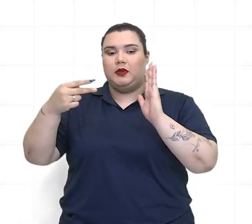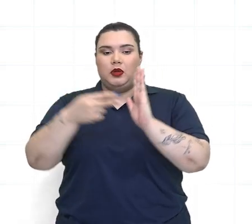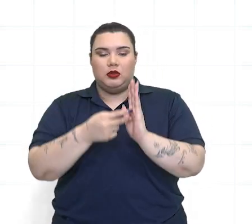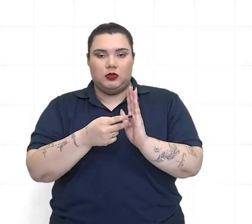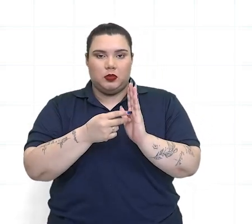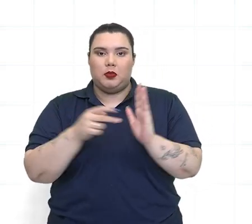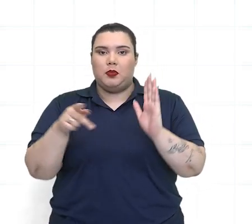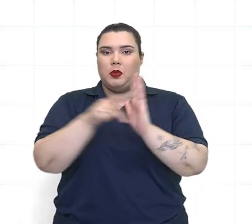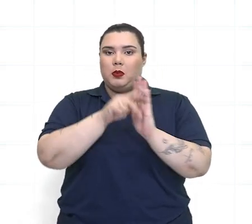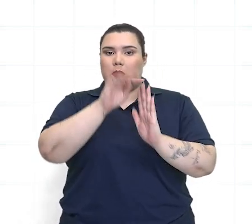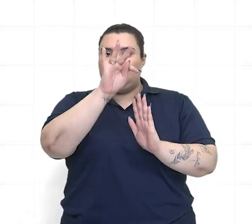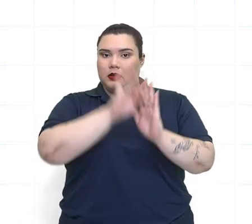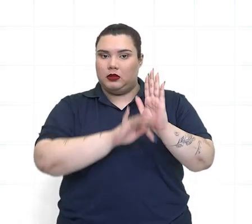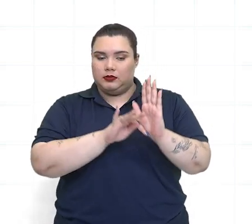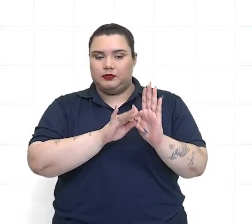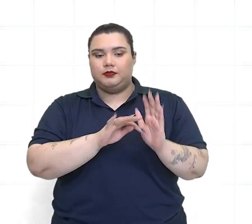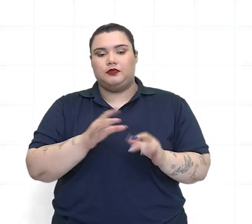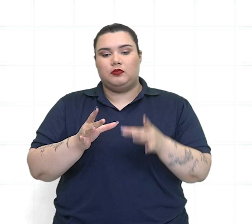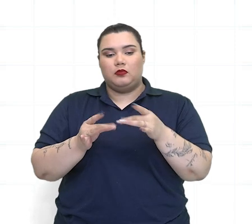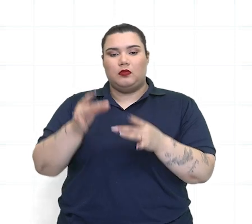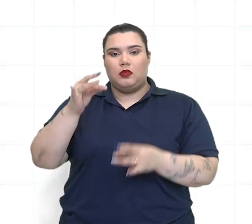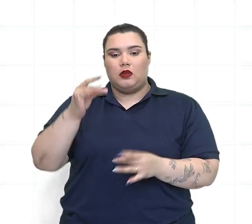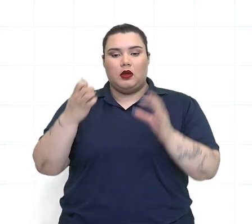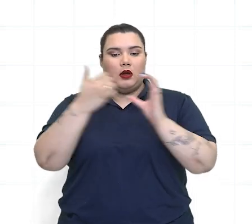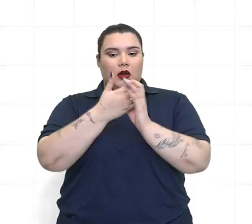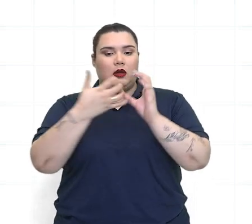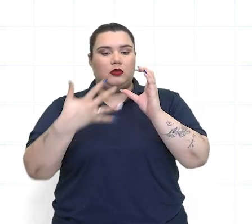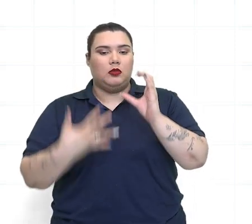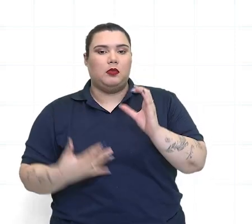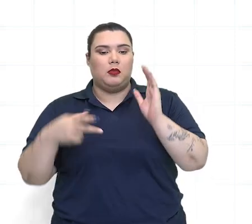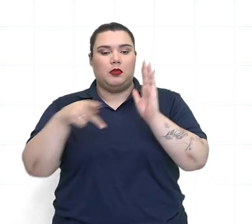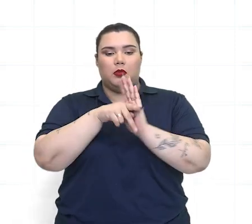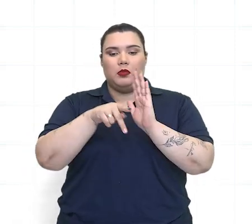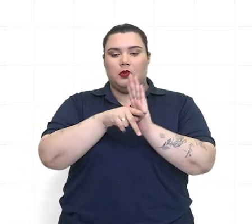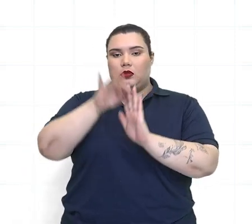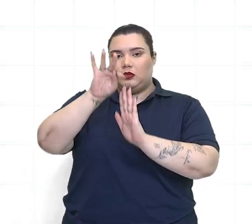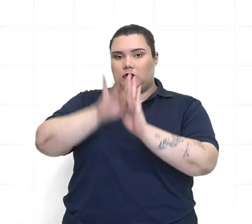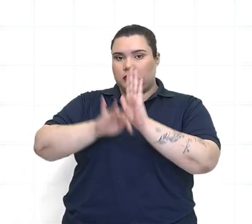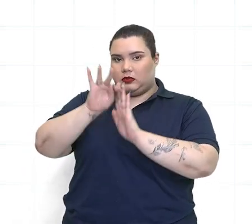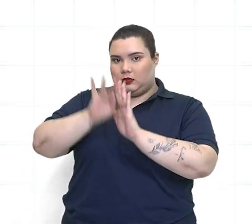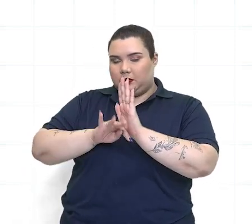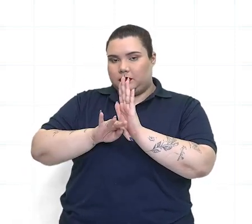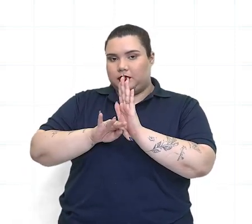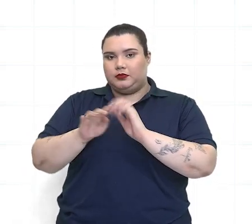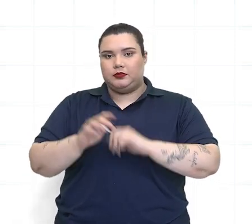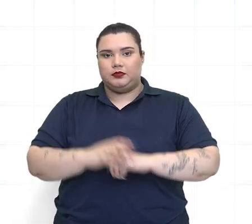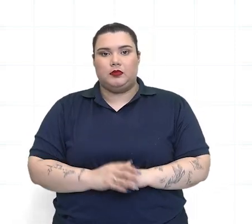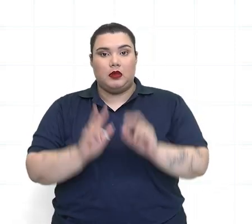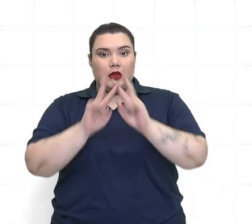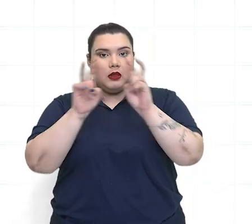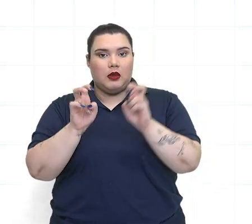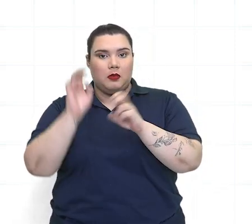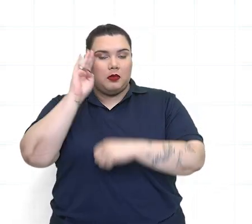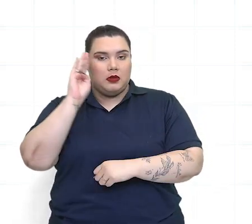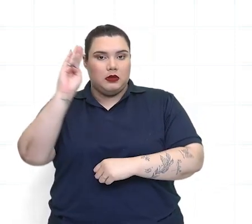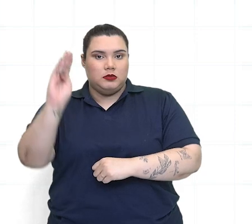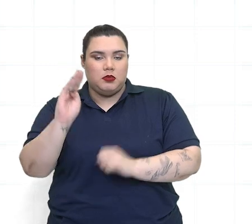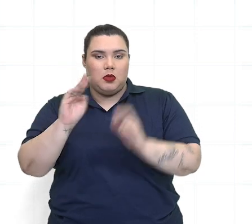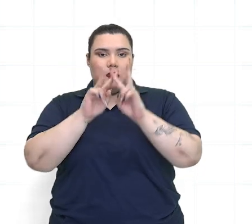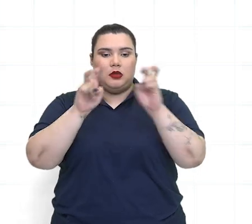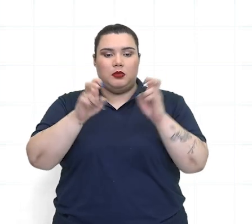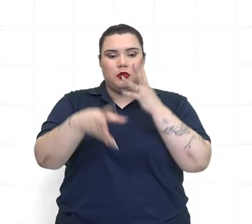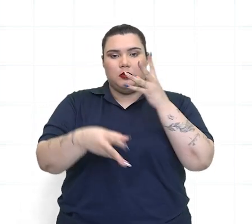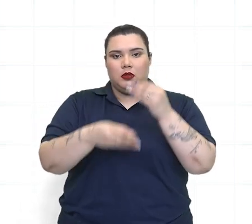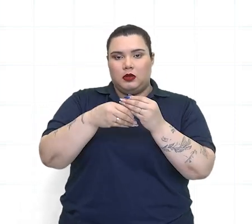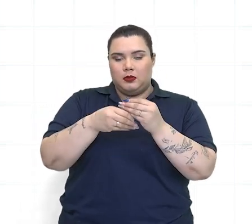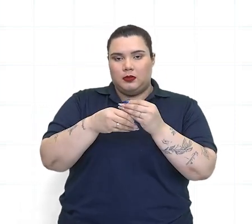sentidos globais do texto, detalhamento, elementos constituintes, que é tema, assunto